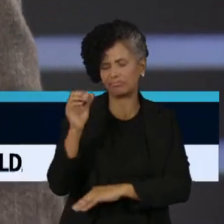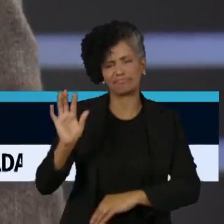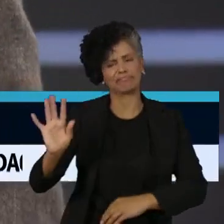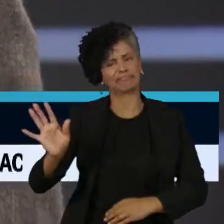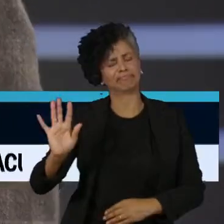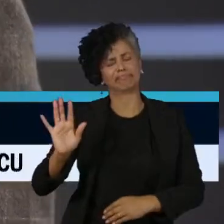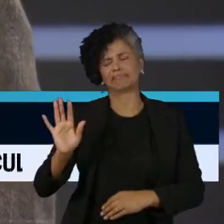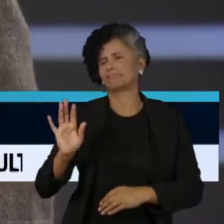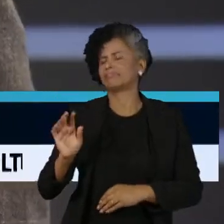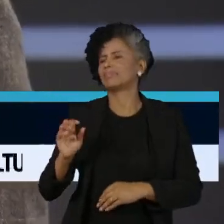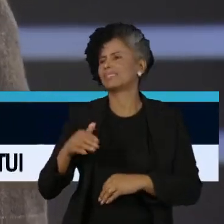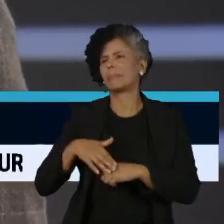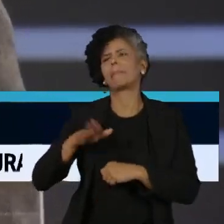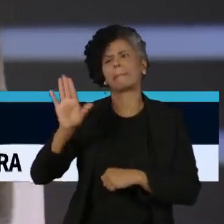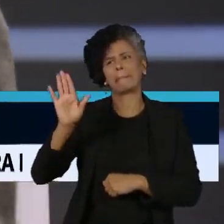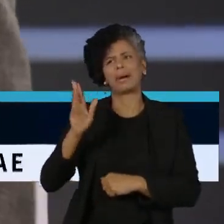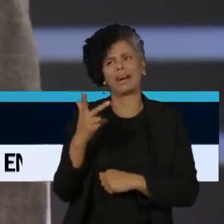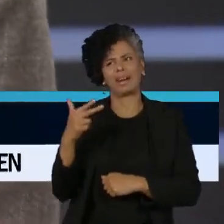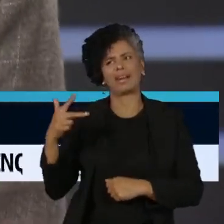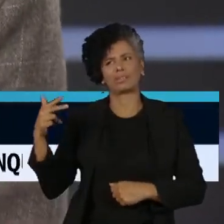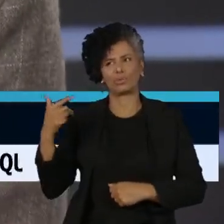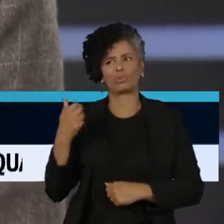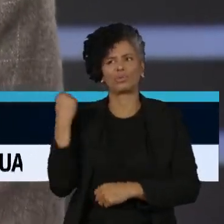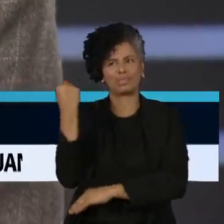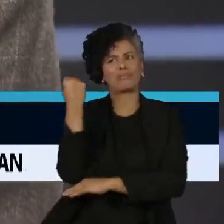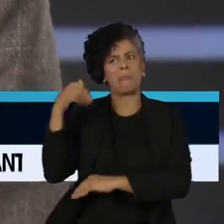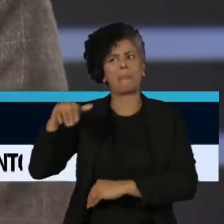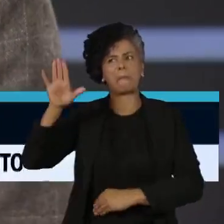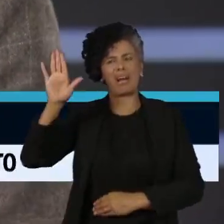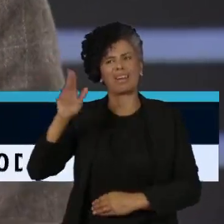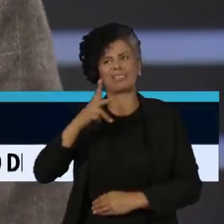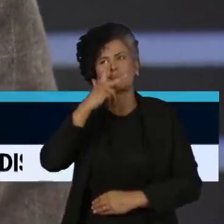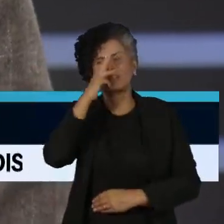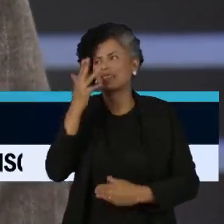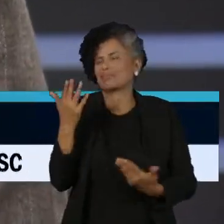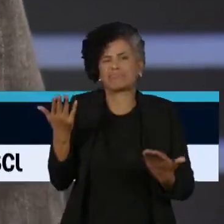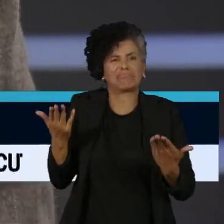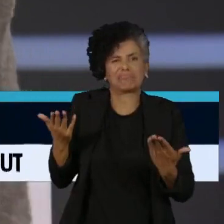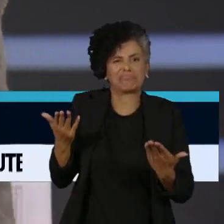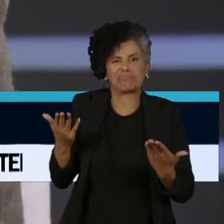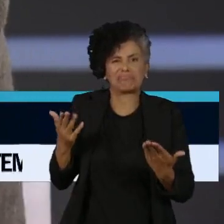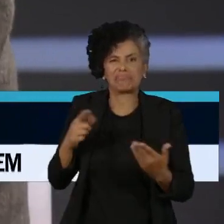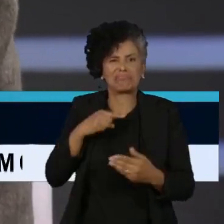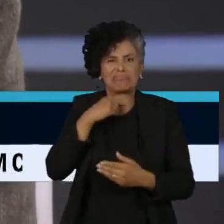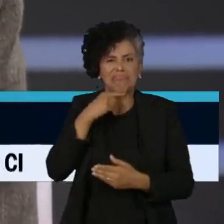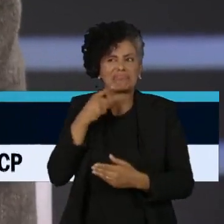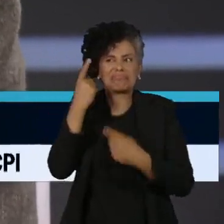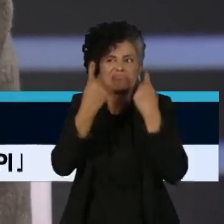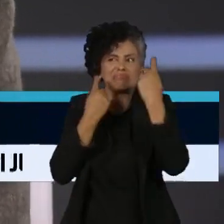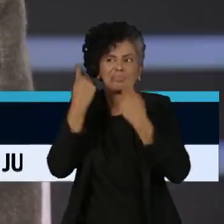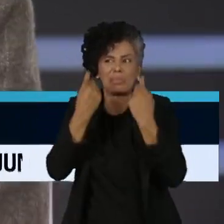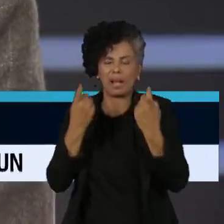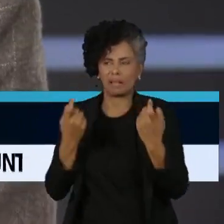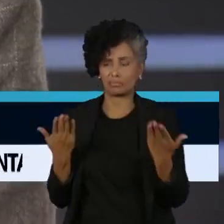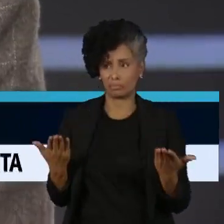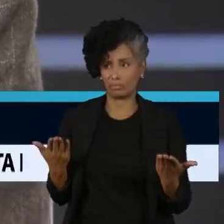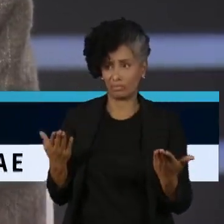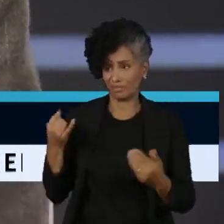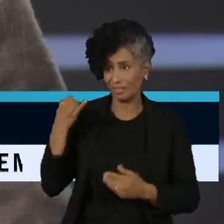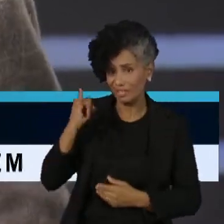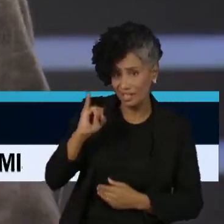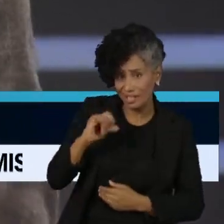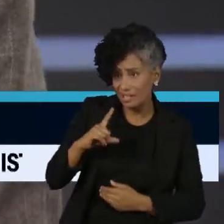daí não tem consequência nenhuma, né? Se você chegar a não atingir as